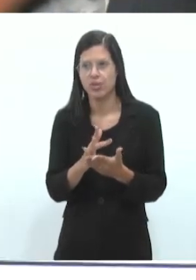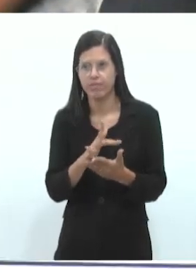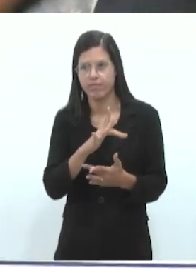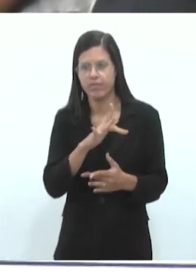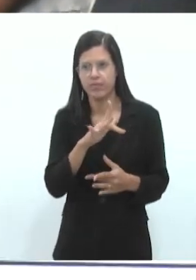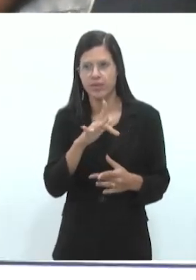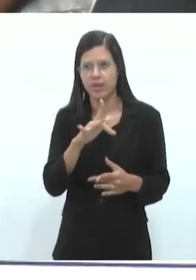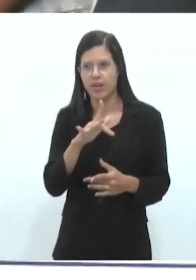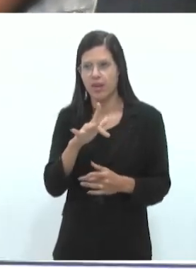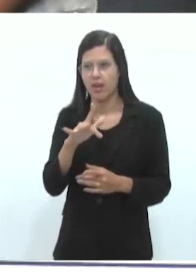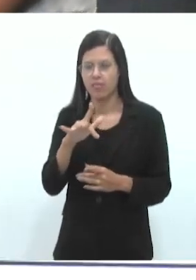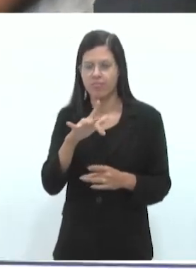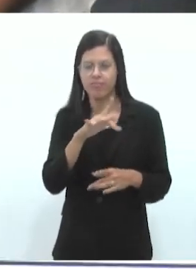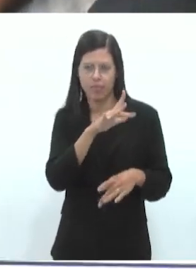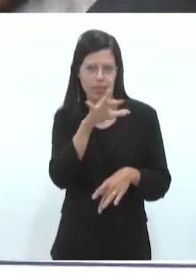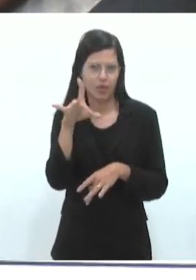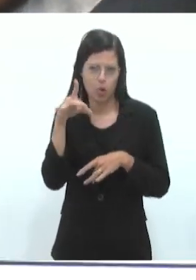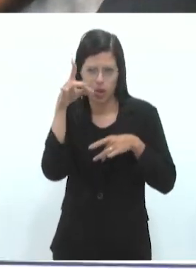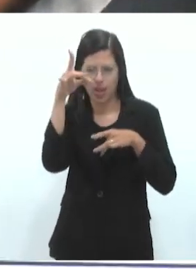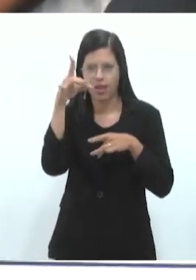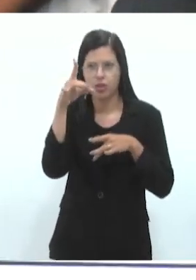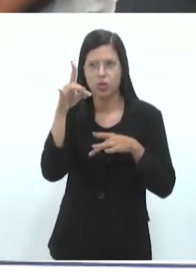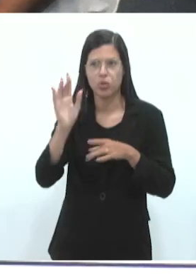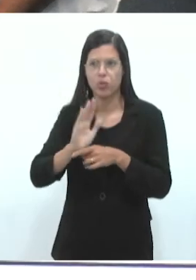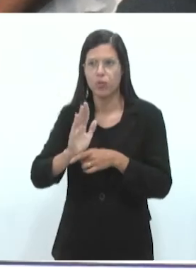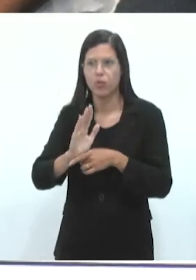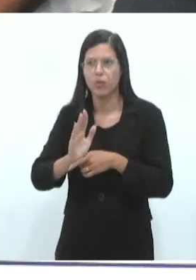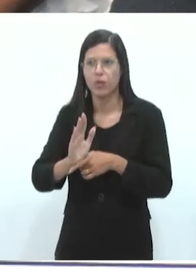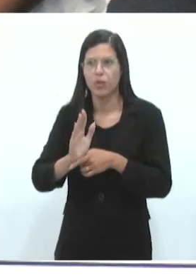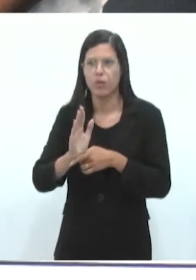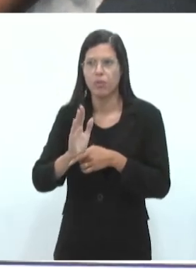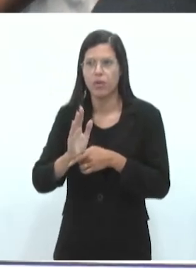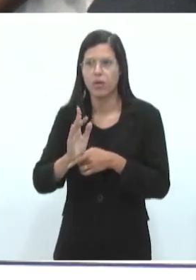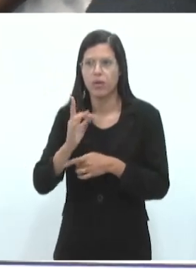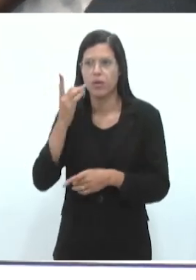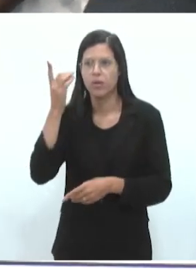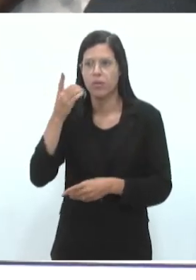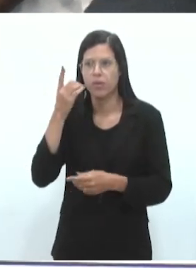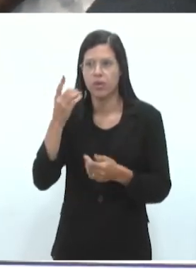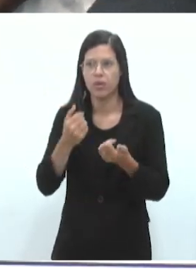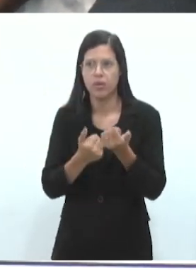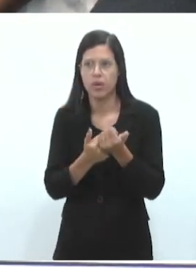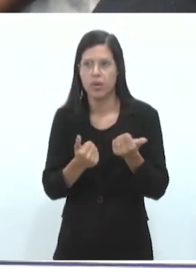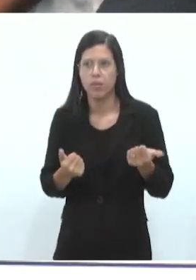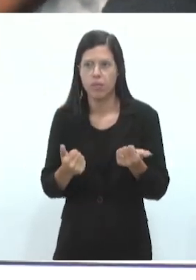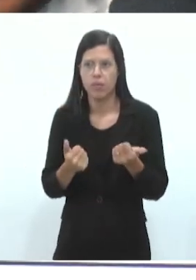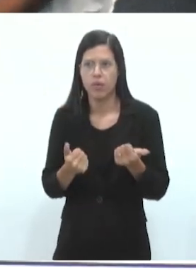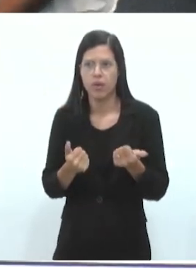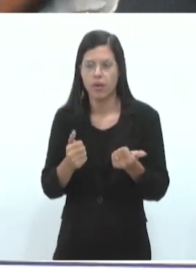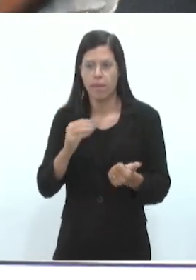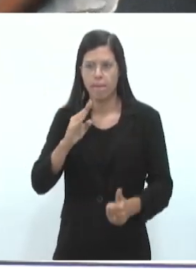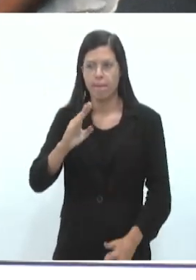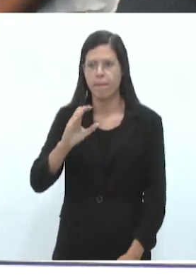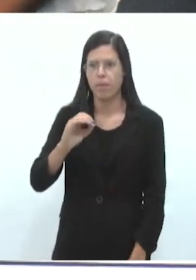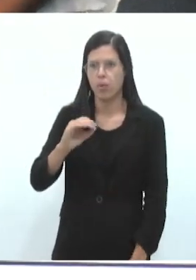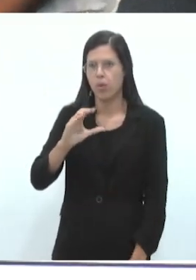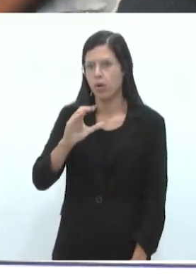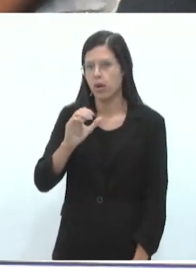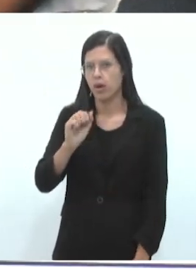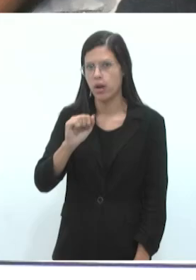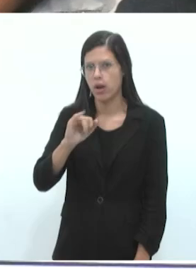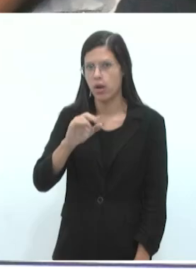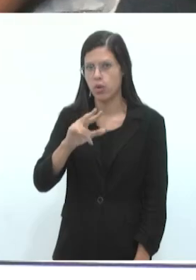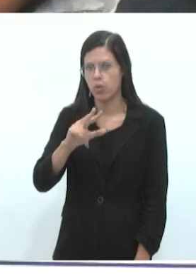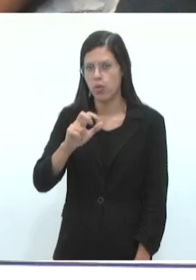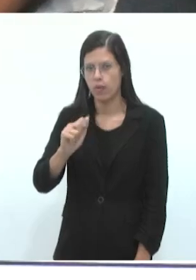Inclusive aquele deputado amigo que apoia é o Baby Bocaiúva, pai de uma grande amiga minha,